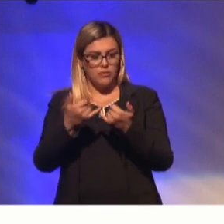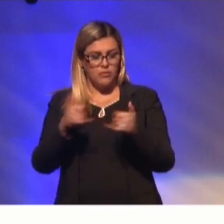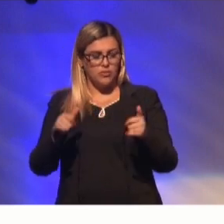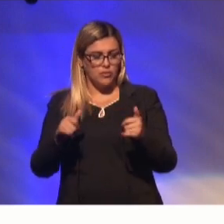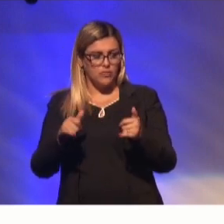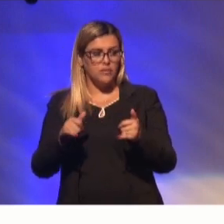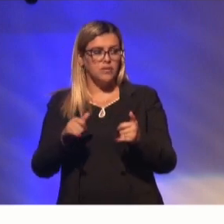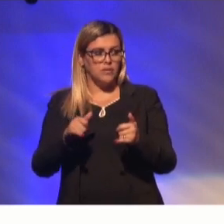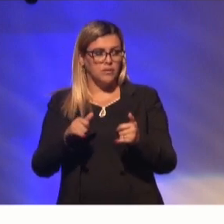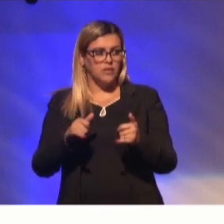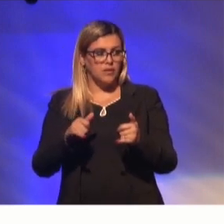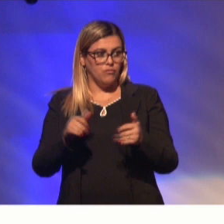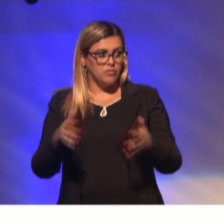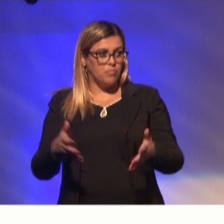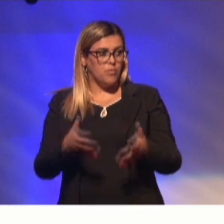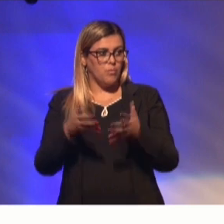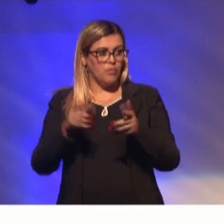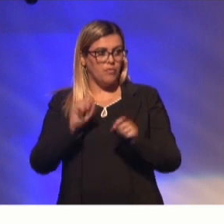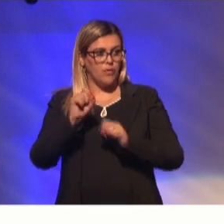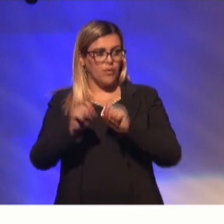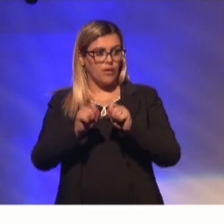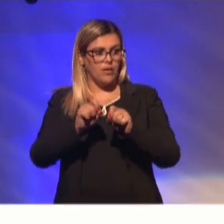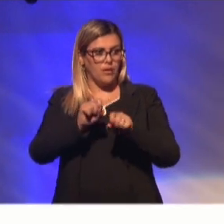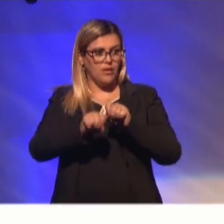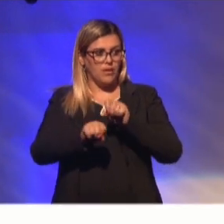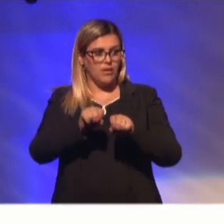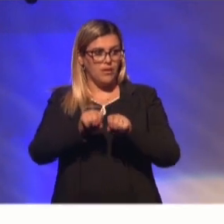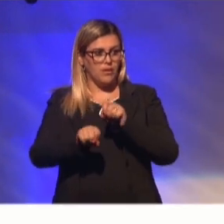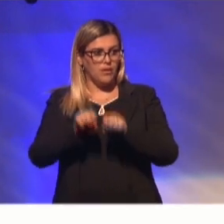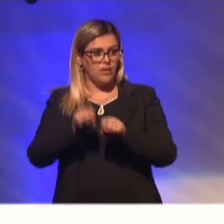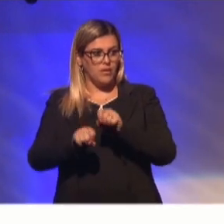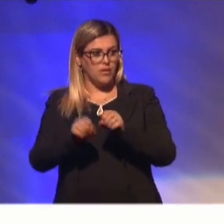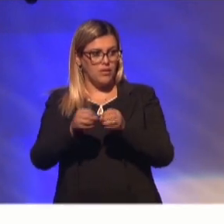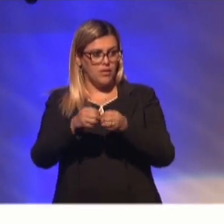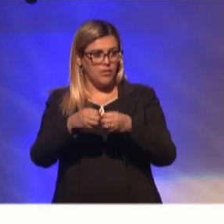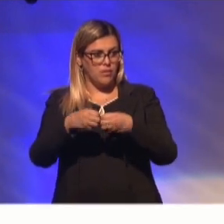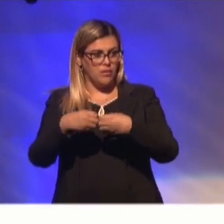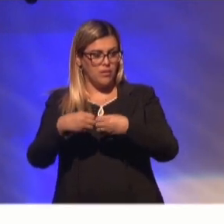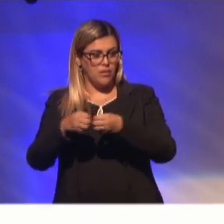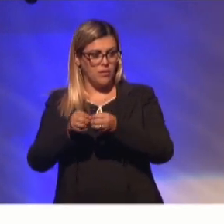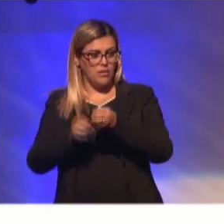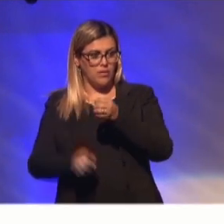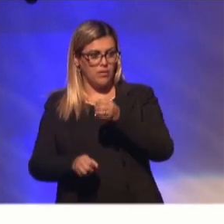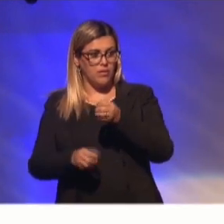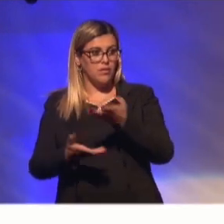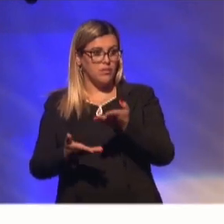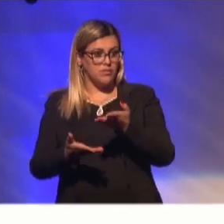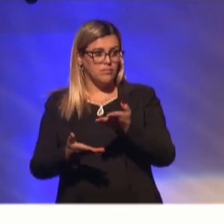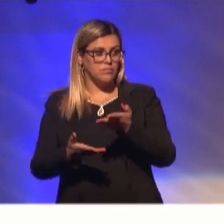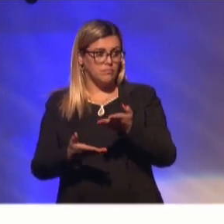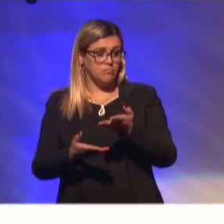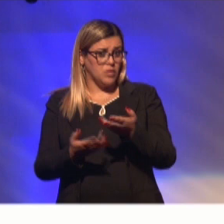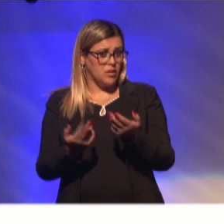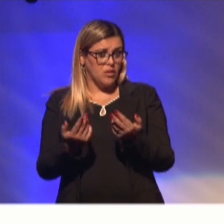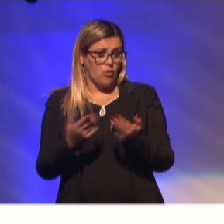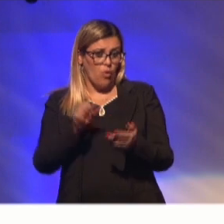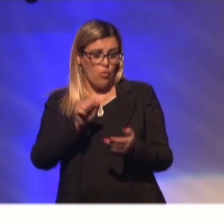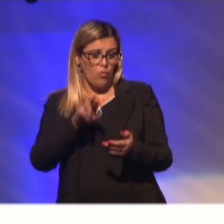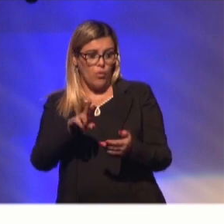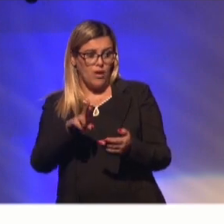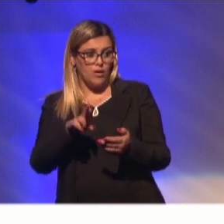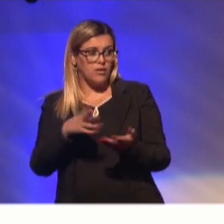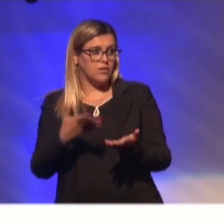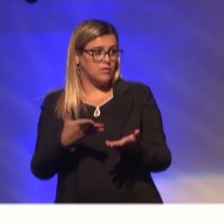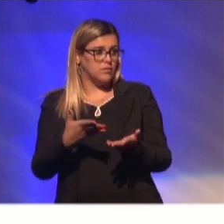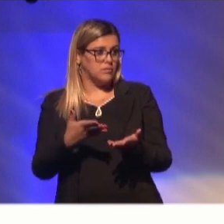choque, você vai promover a quebra dos fibroblastos através da cavitação. Assim como há, por